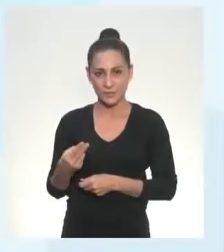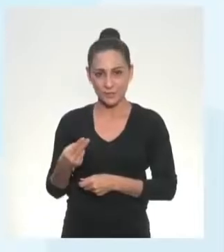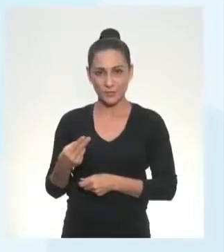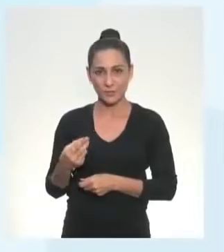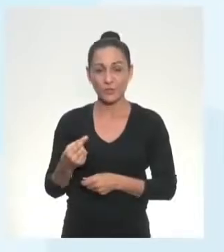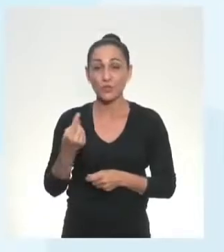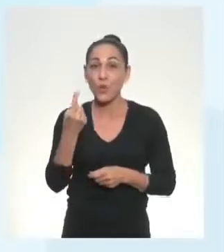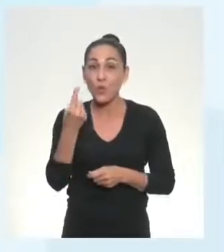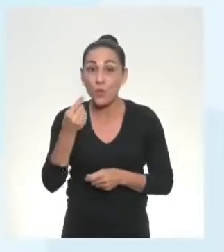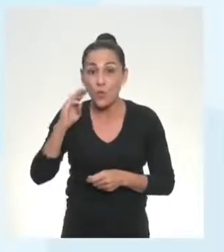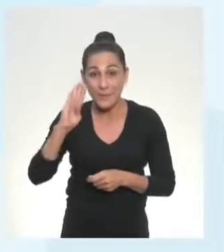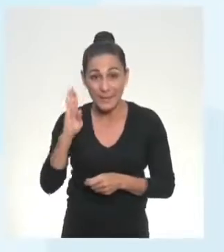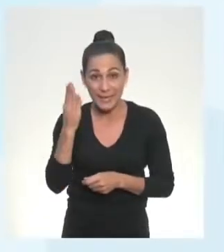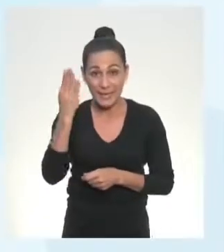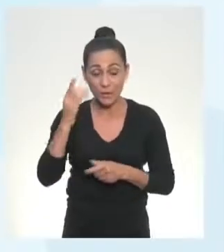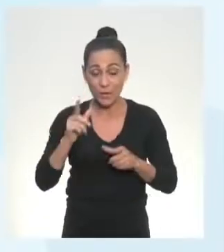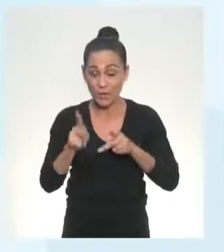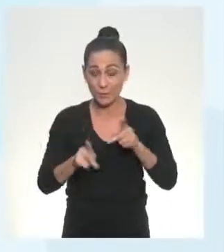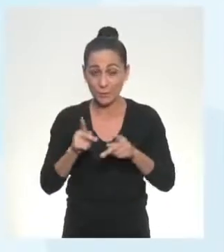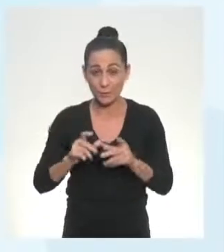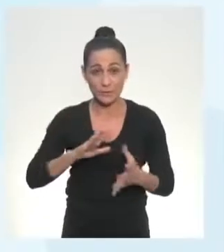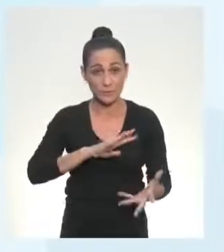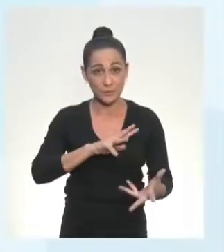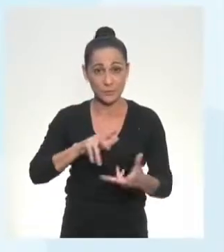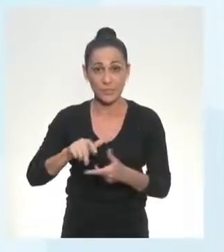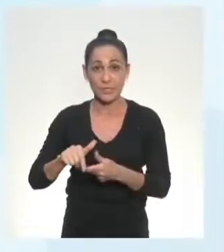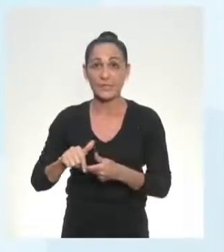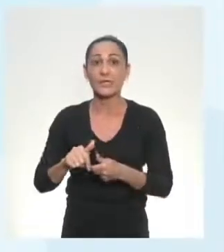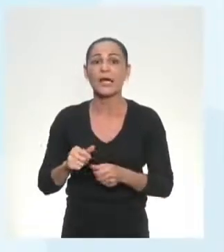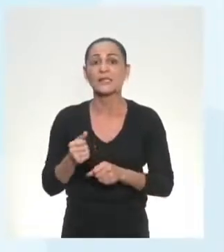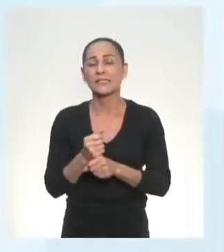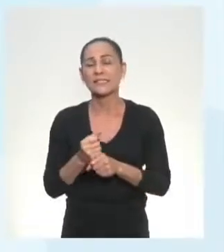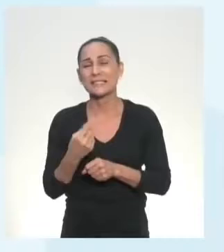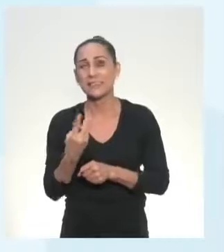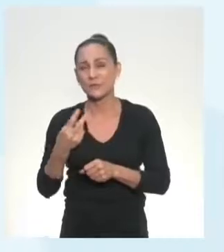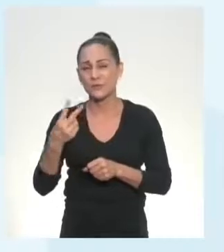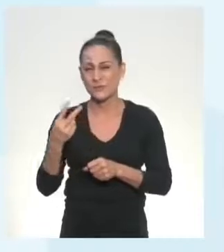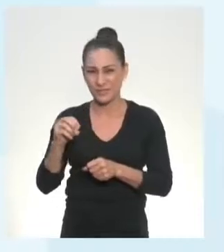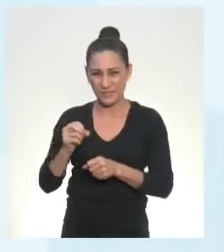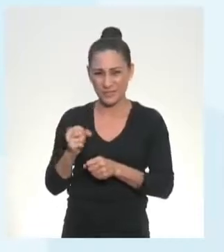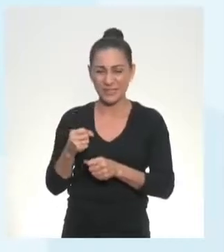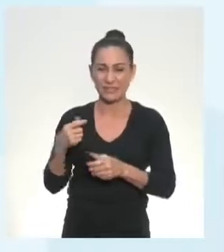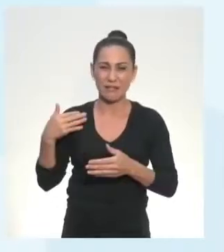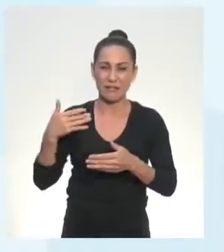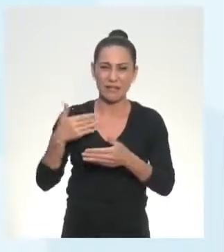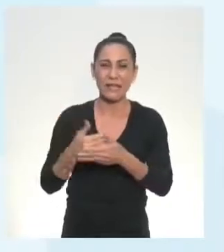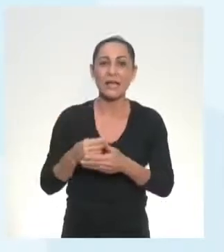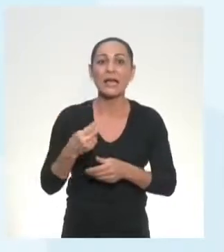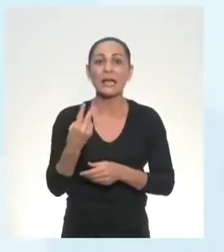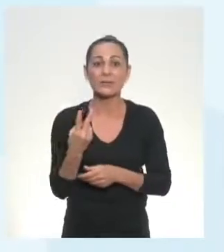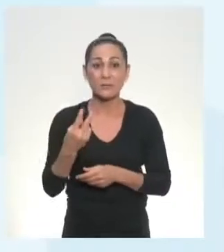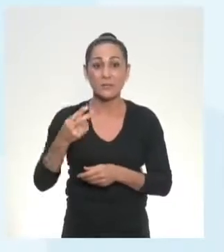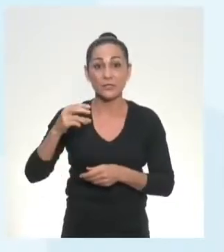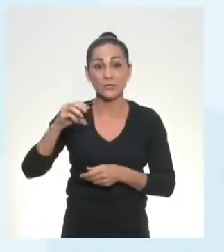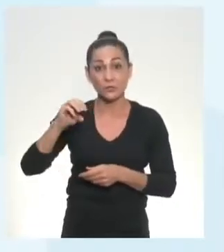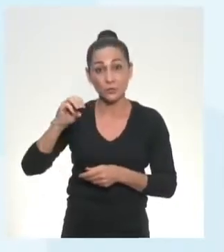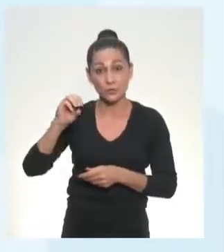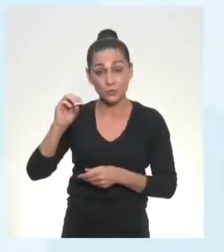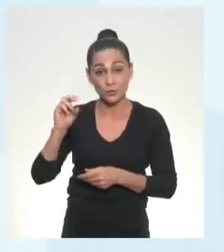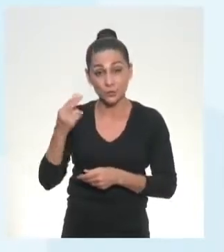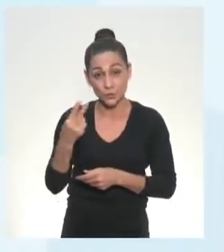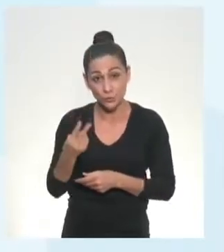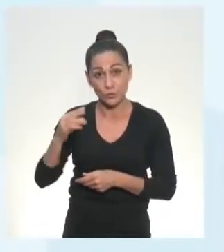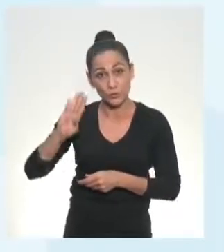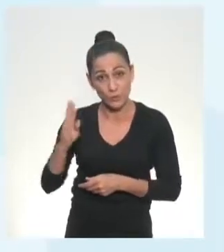era a população mundial. Passados aí 126 anos, ela vai para 2 bilhões a população. E aí